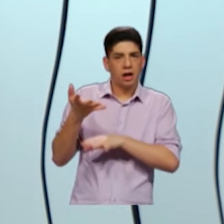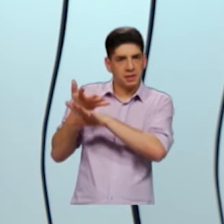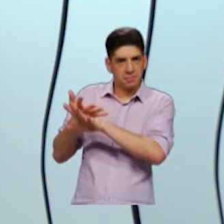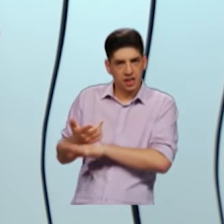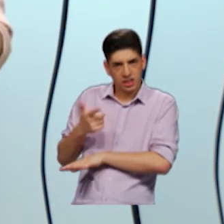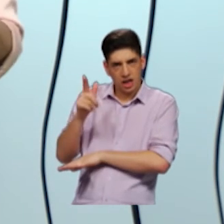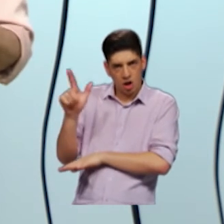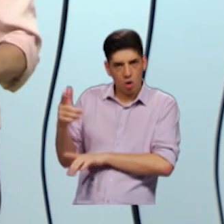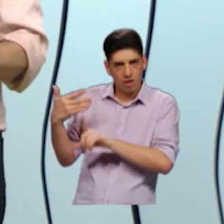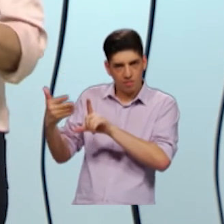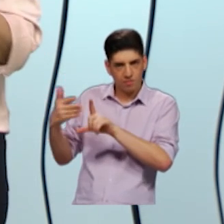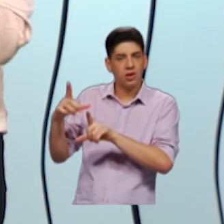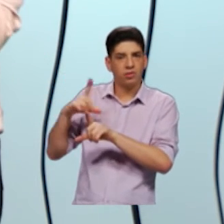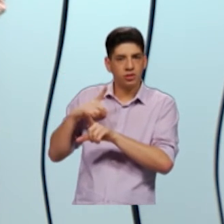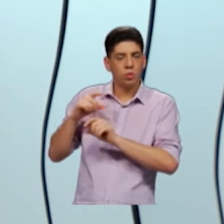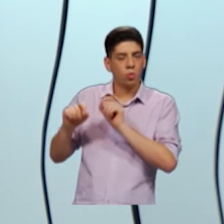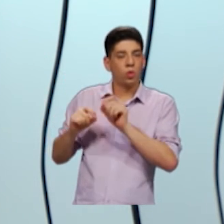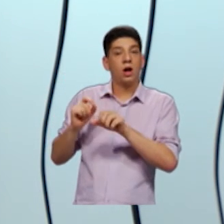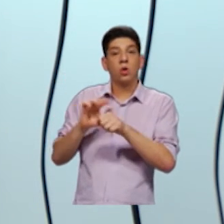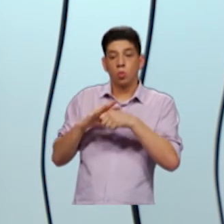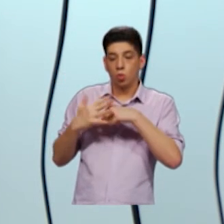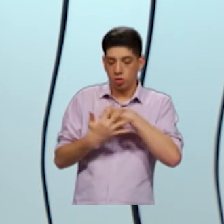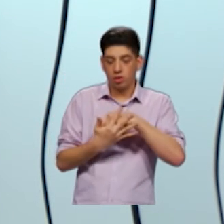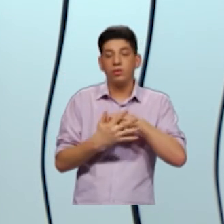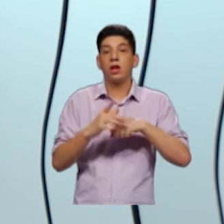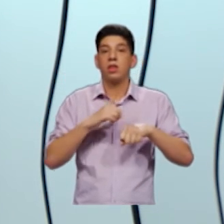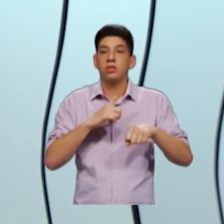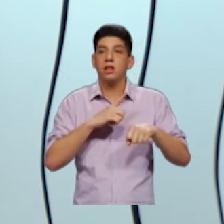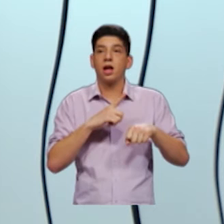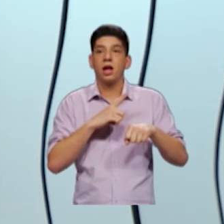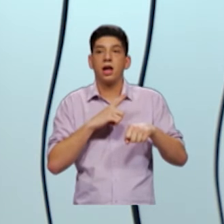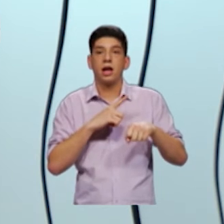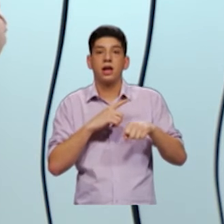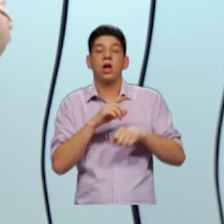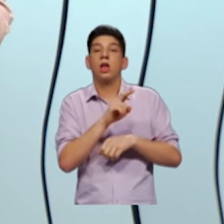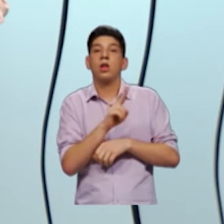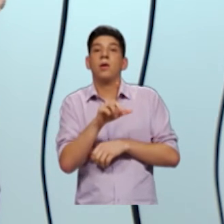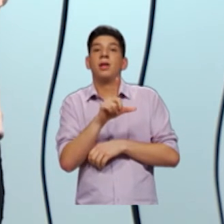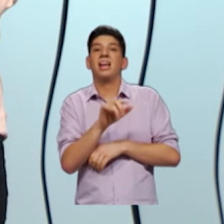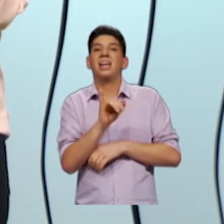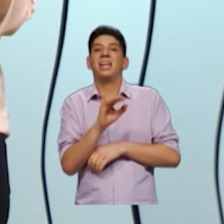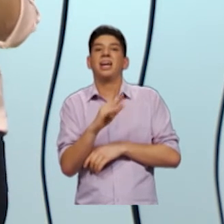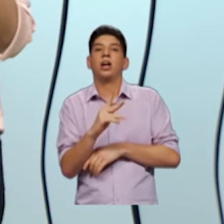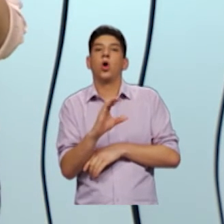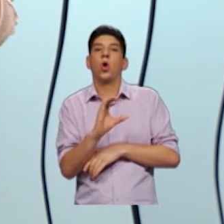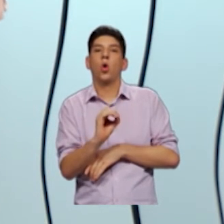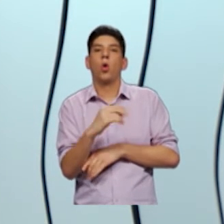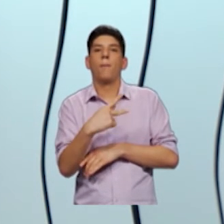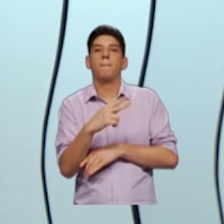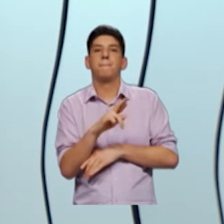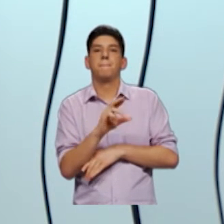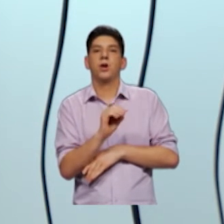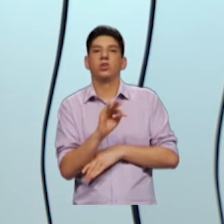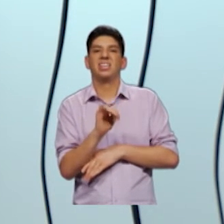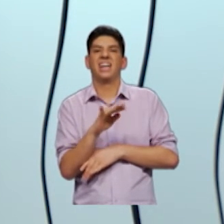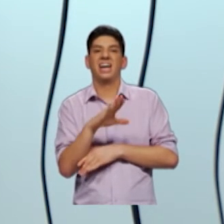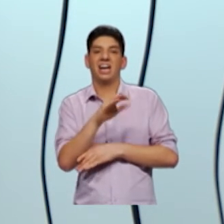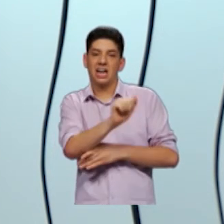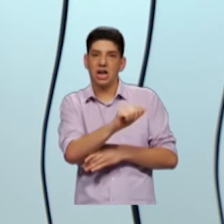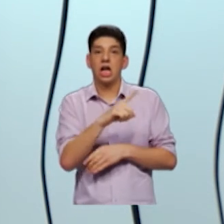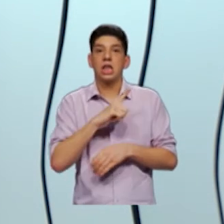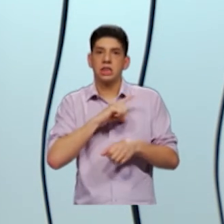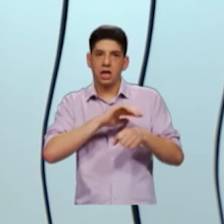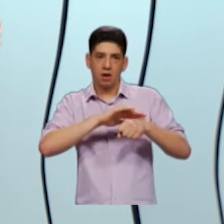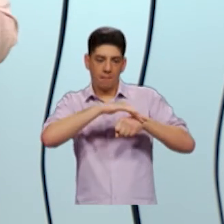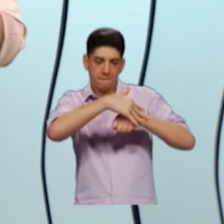o vírus, coronavírus, ele tem uma membrana glicoproteica, ele é um vírus envelopado, ele tem uma camada de lipídios.